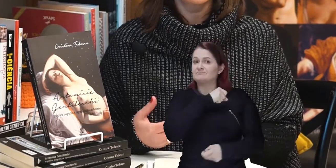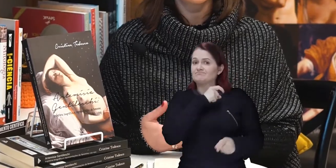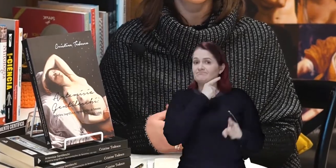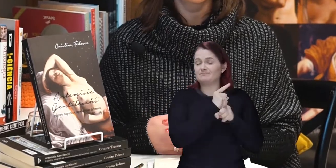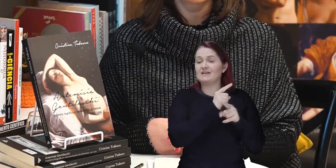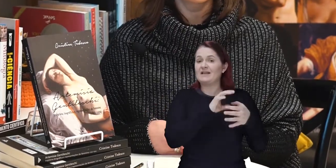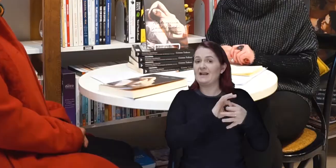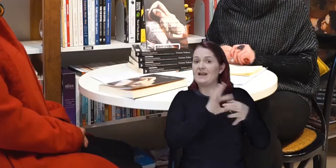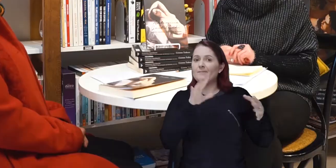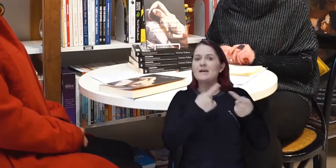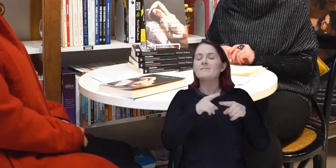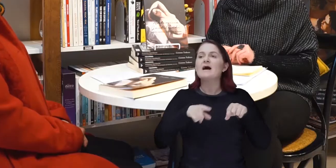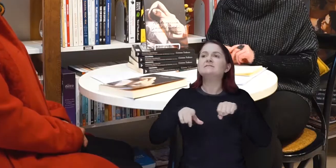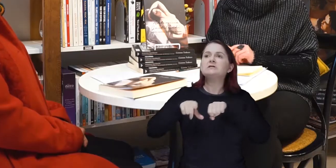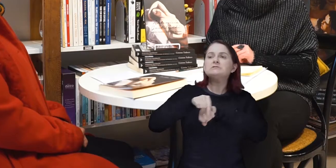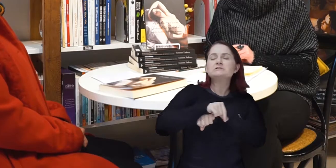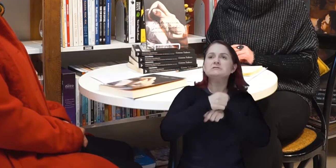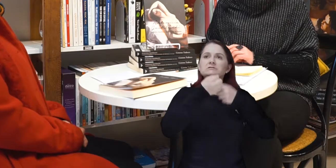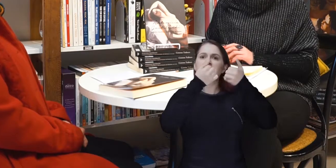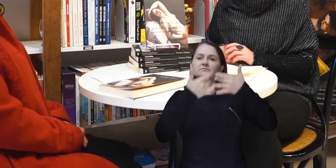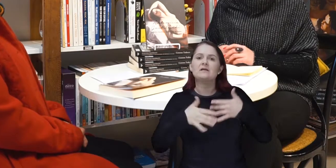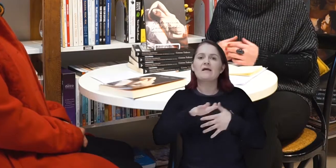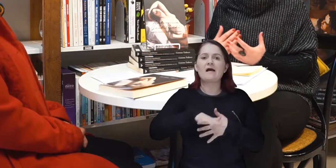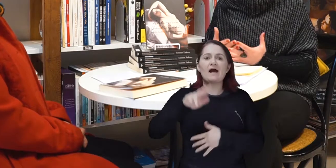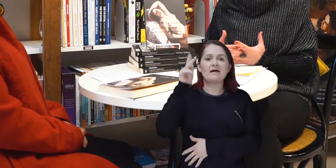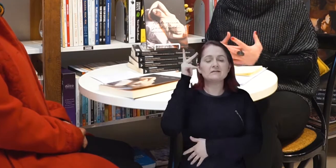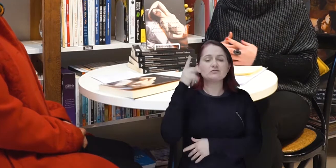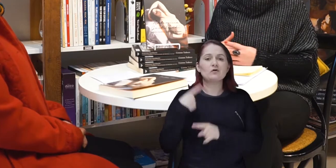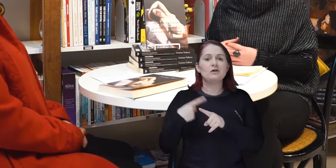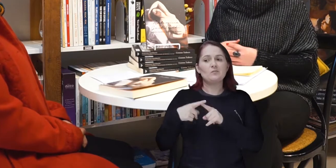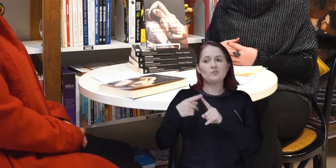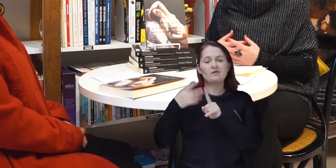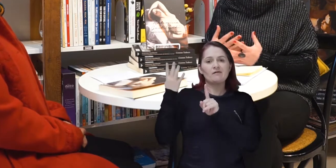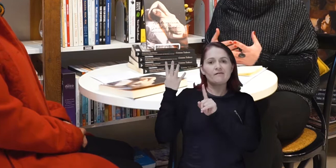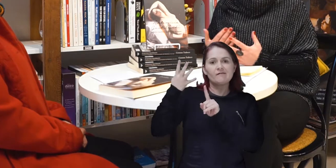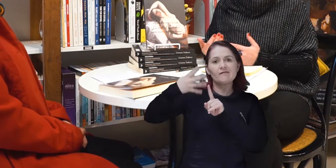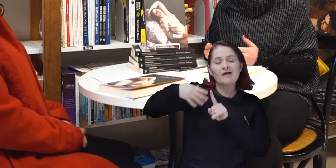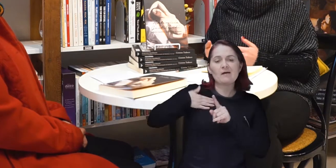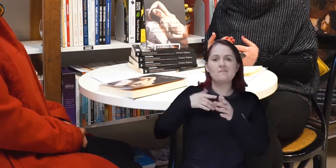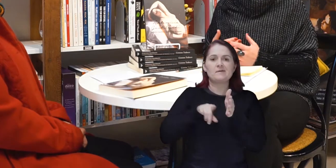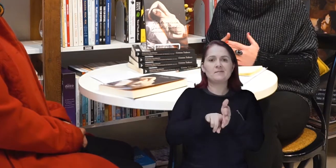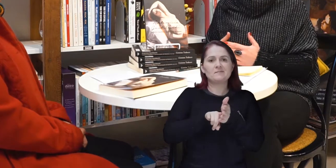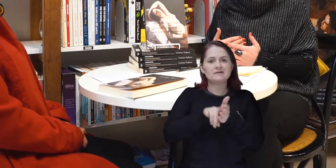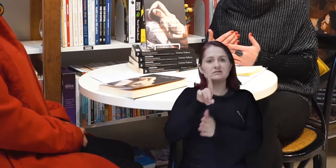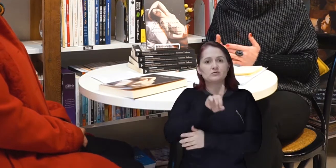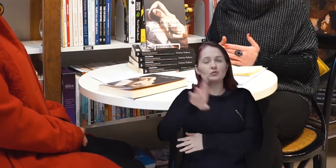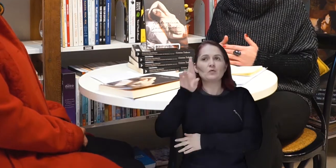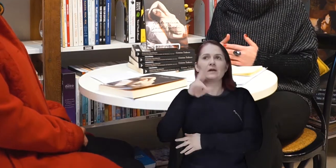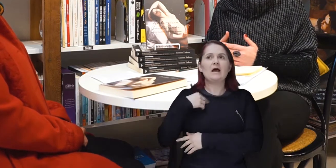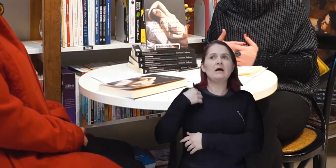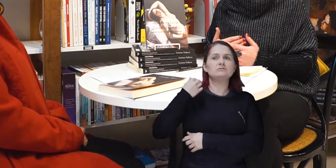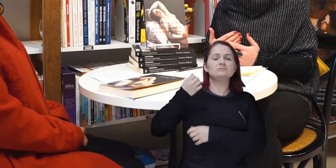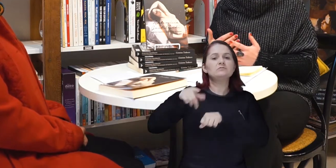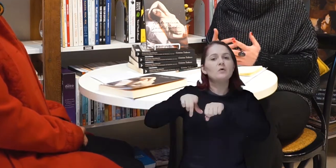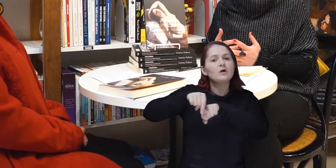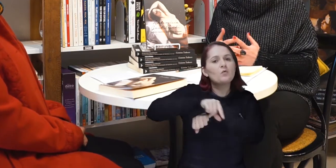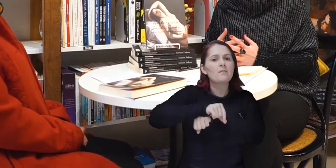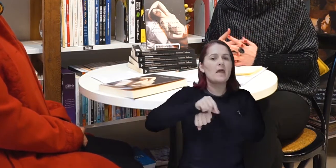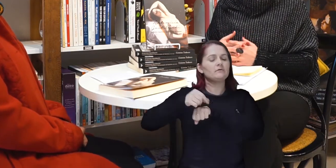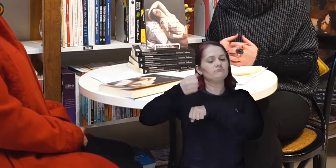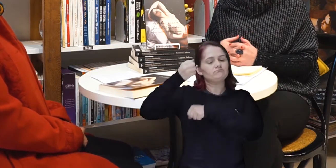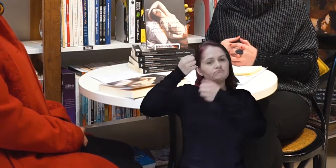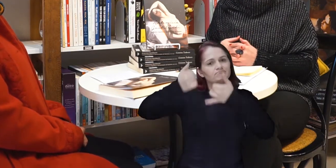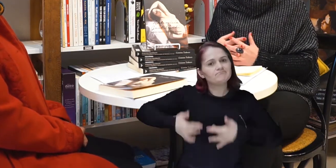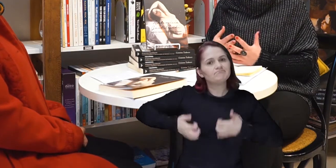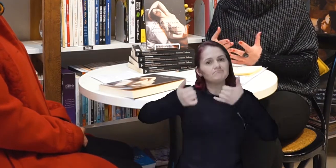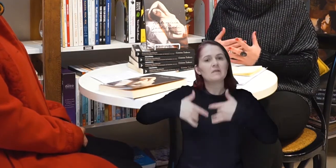mas com esse trabalho de argumentação histórica da importância tanto da pintora como da minha pesquisa, e